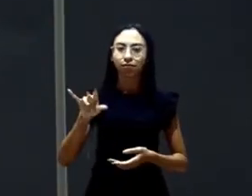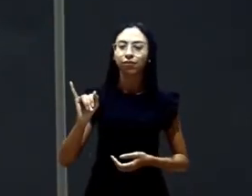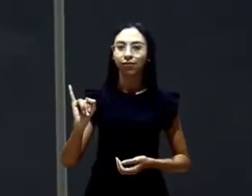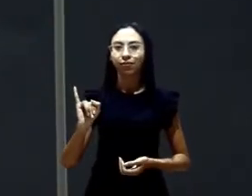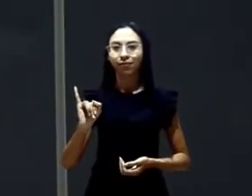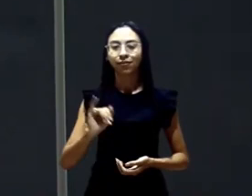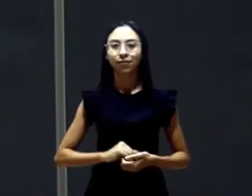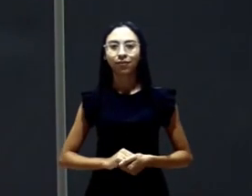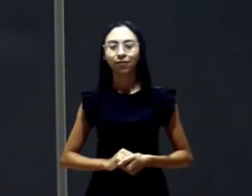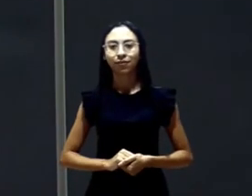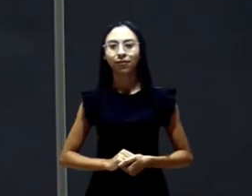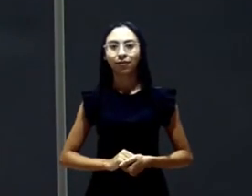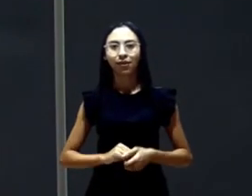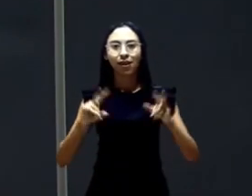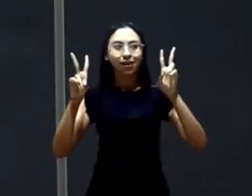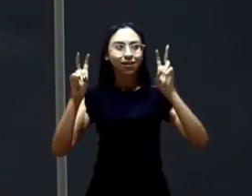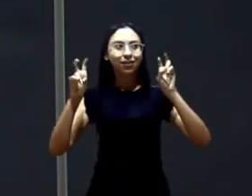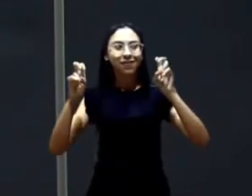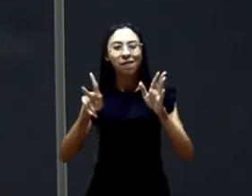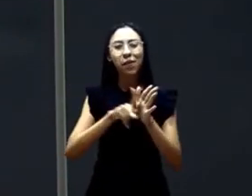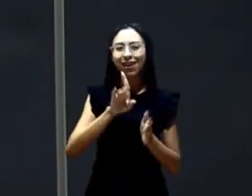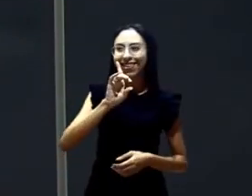texto da palavra de Deus,